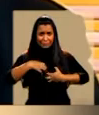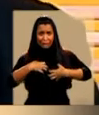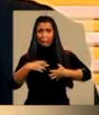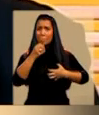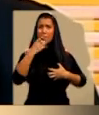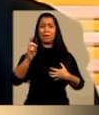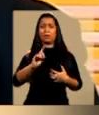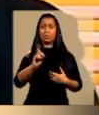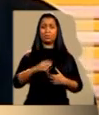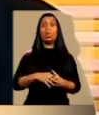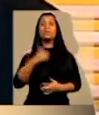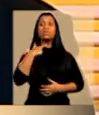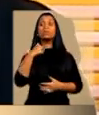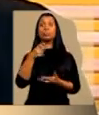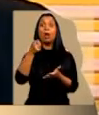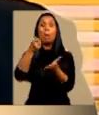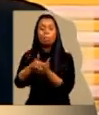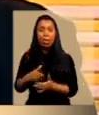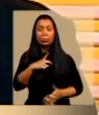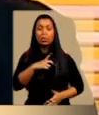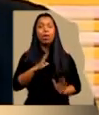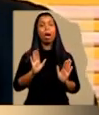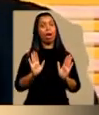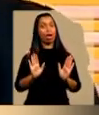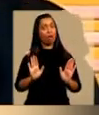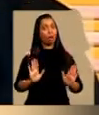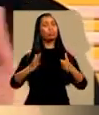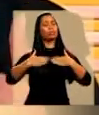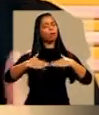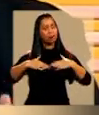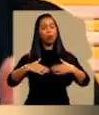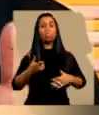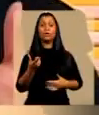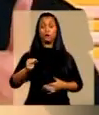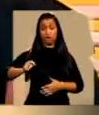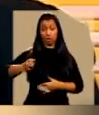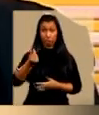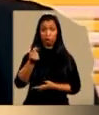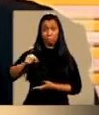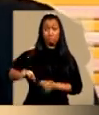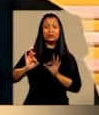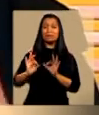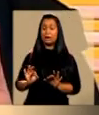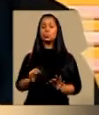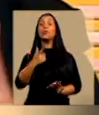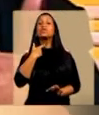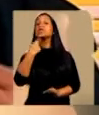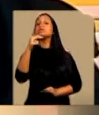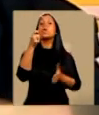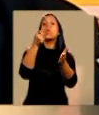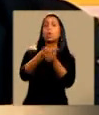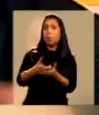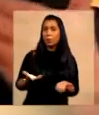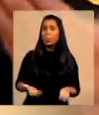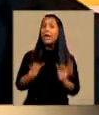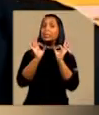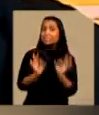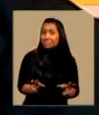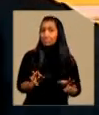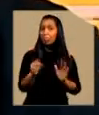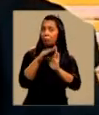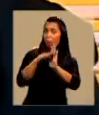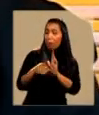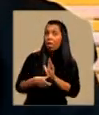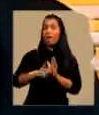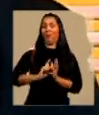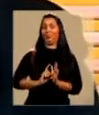não está se sentindo bem, tem propensão a consumir? Então vamos lá, vamos sair com o dinheiro definido e o que você quer gastar de forma